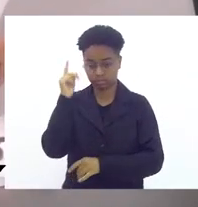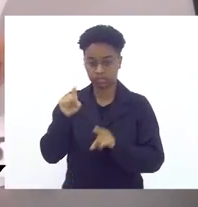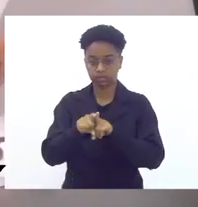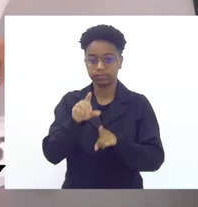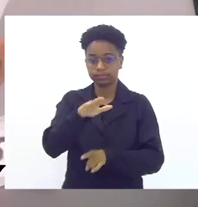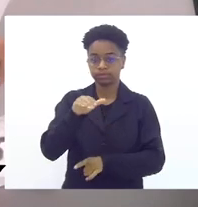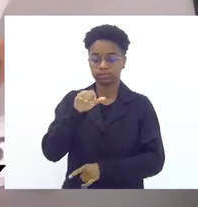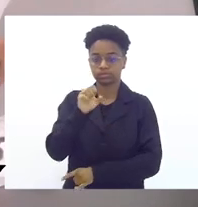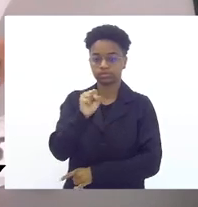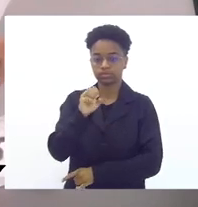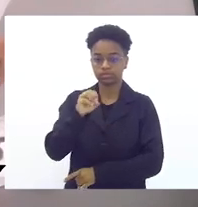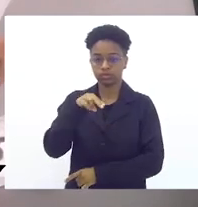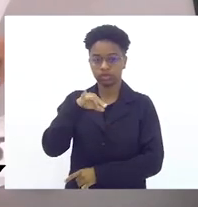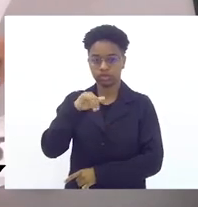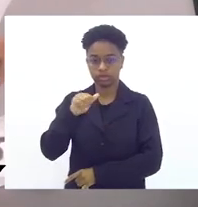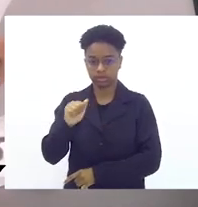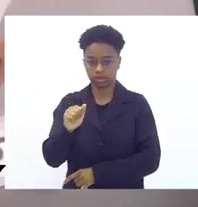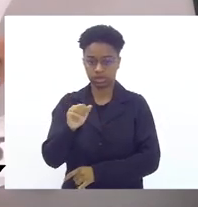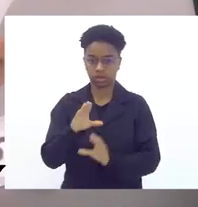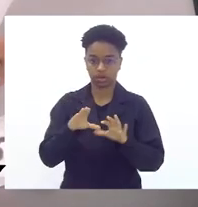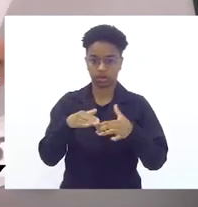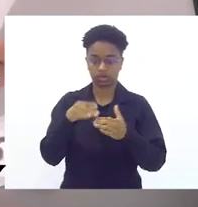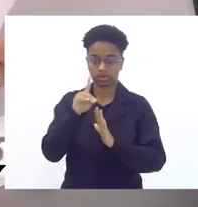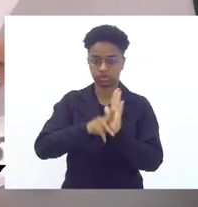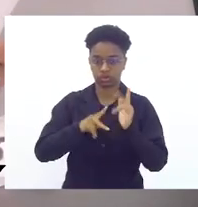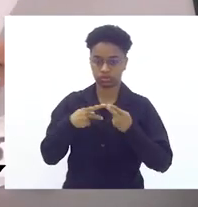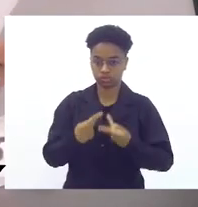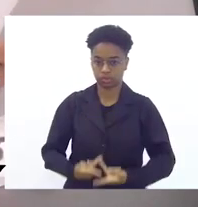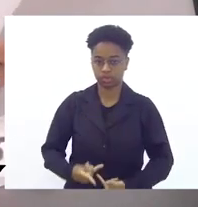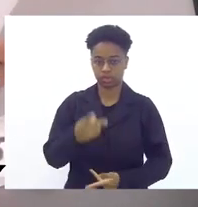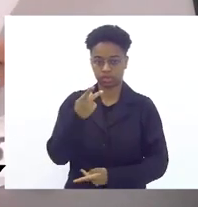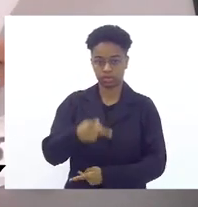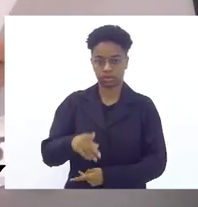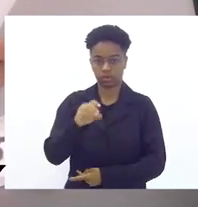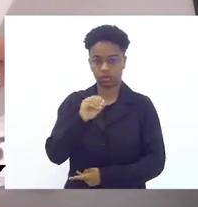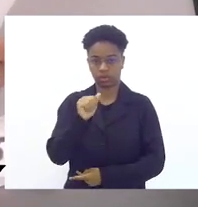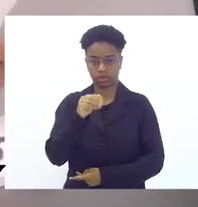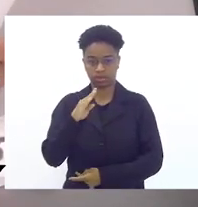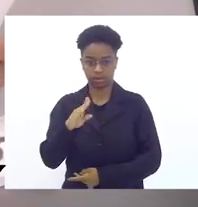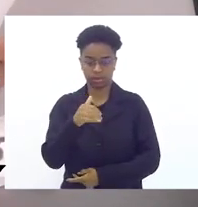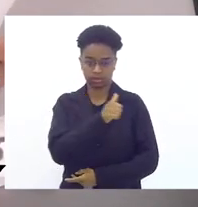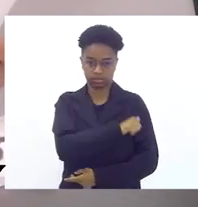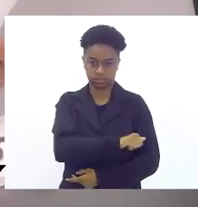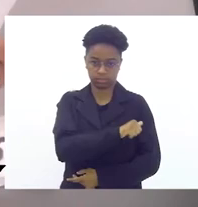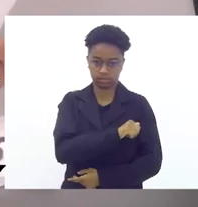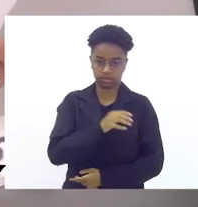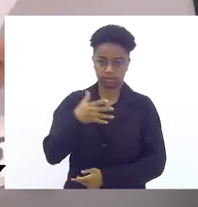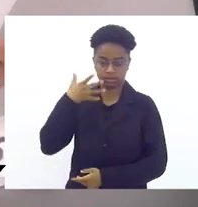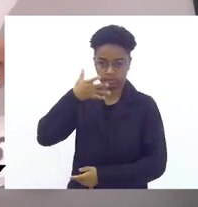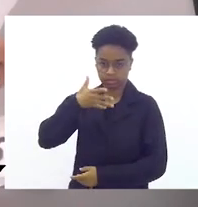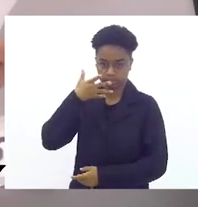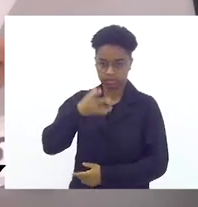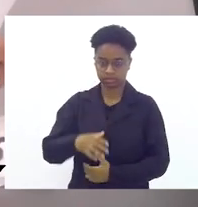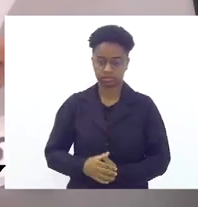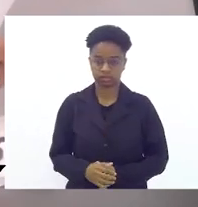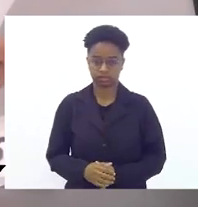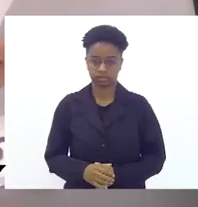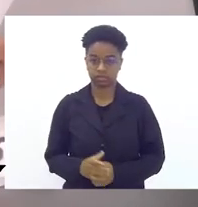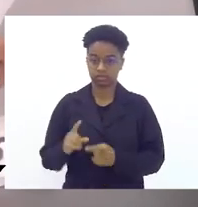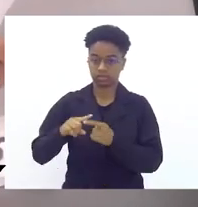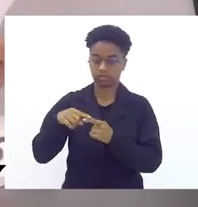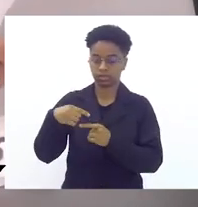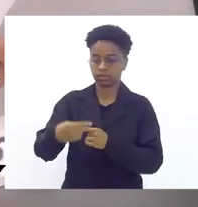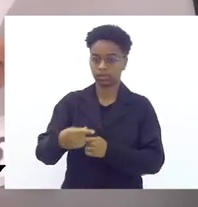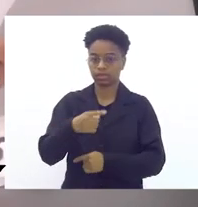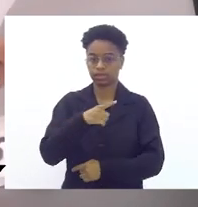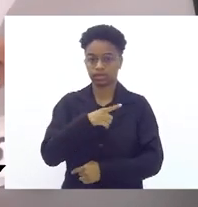Sônia Ferreira Soares da Comissão Direitos Humanos da OAB RJ para se pronunciar em seguida